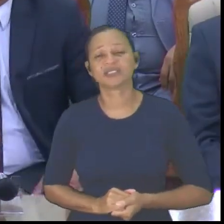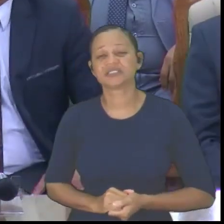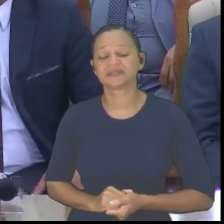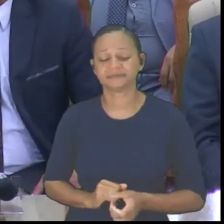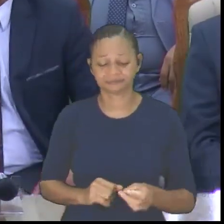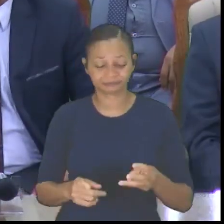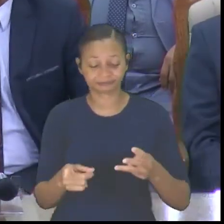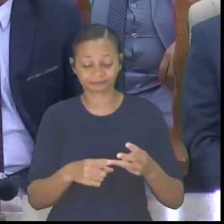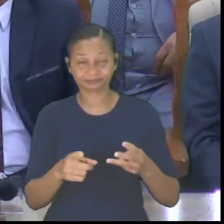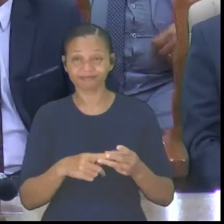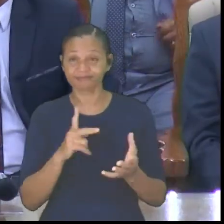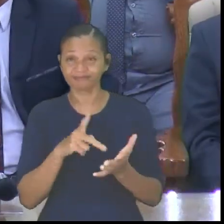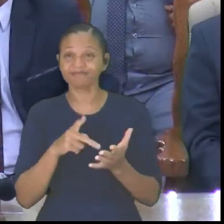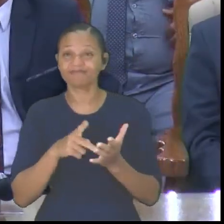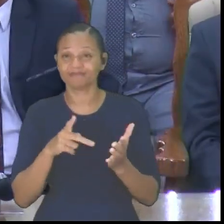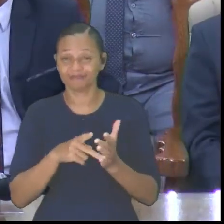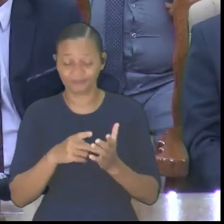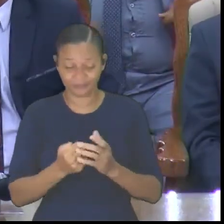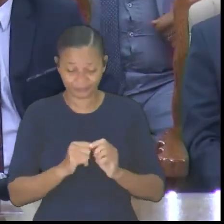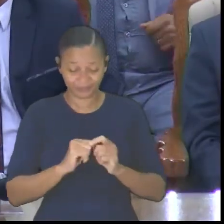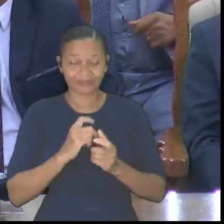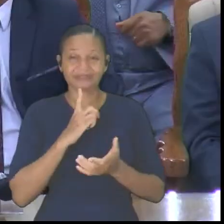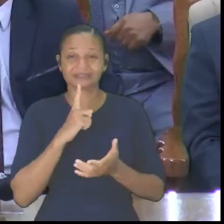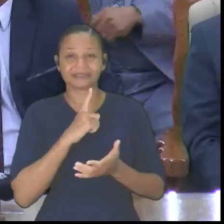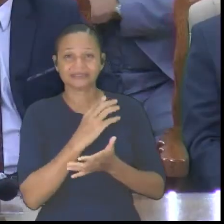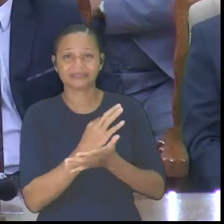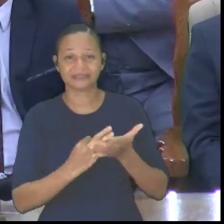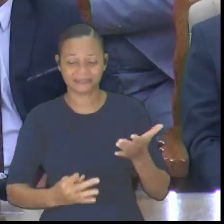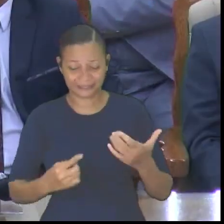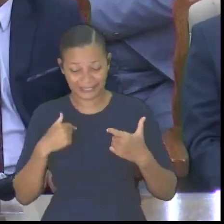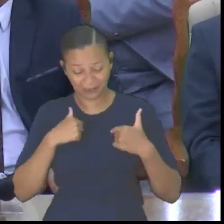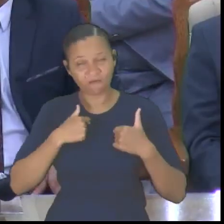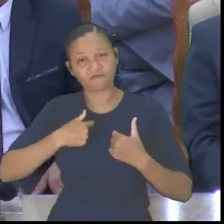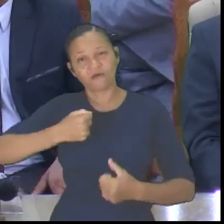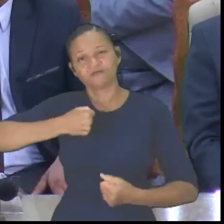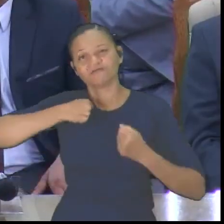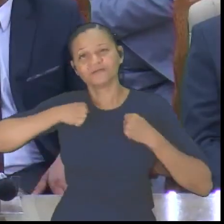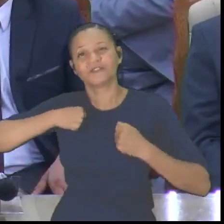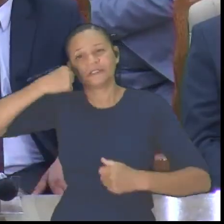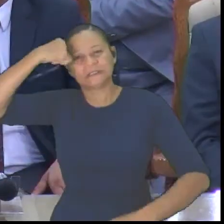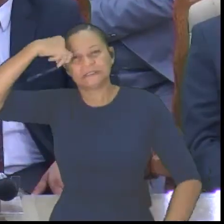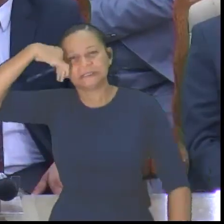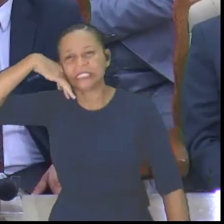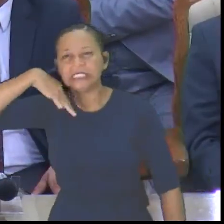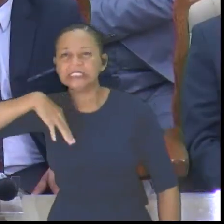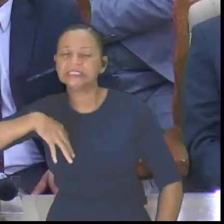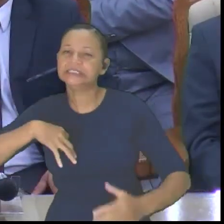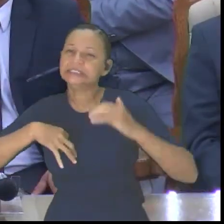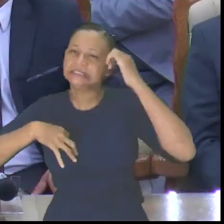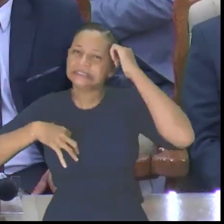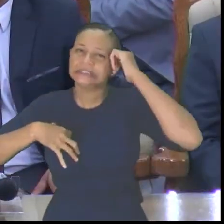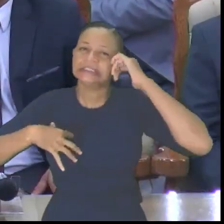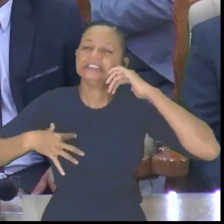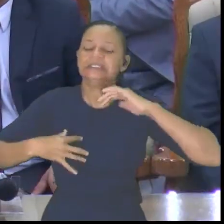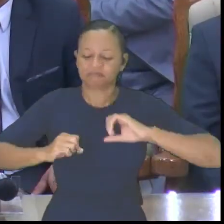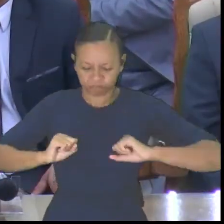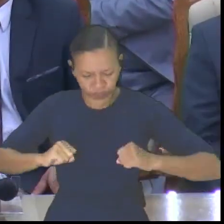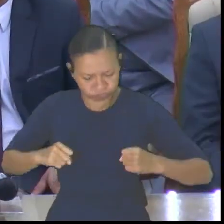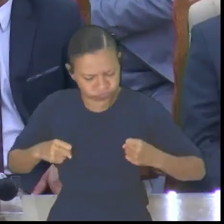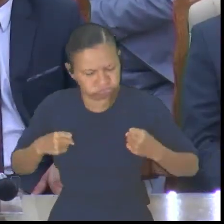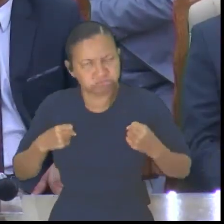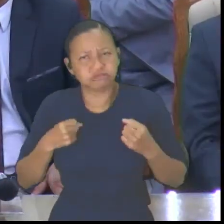Terceira verdade desse texto: me gastarei e me deixarei gastar pelas vossas